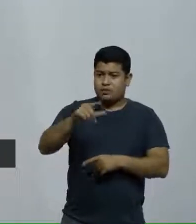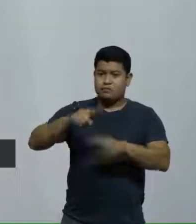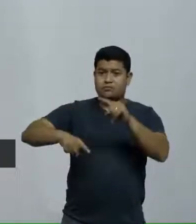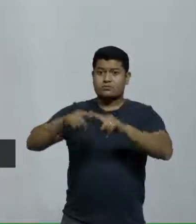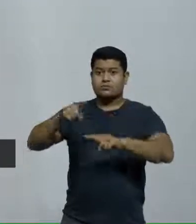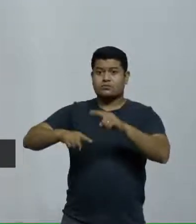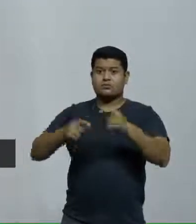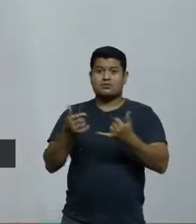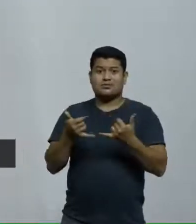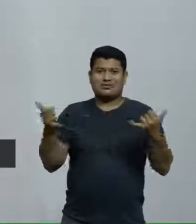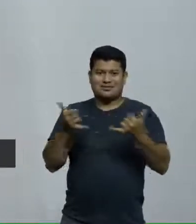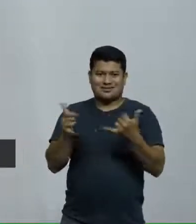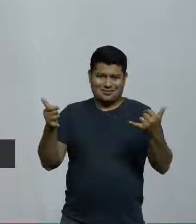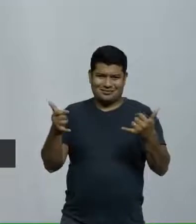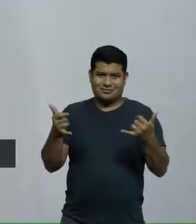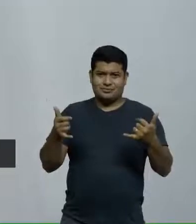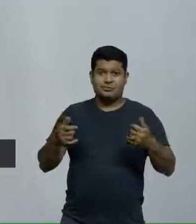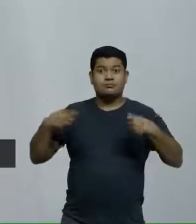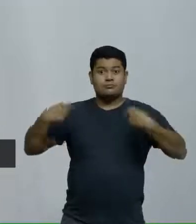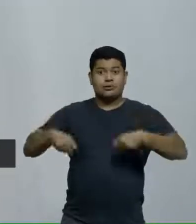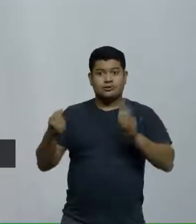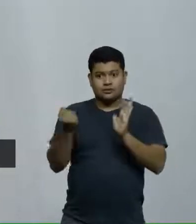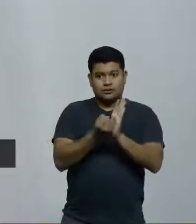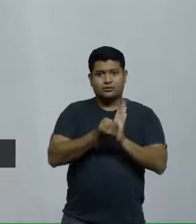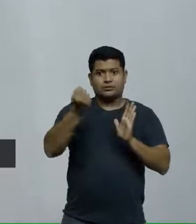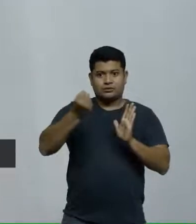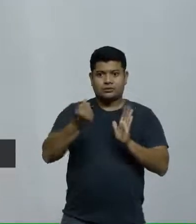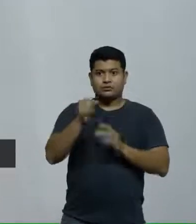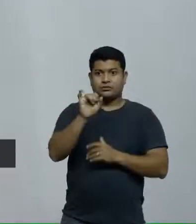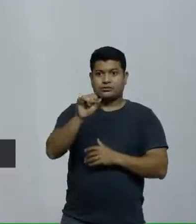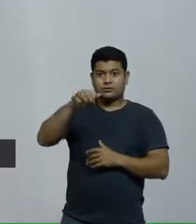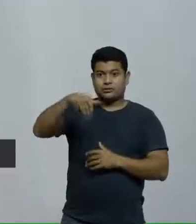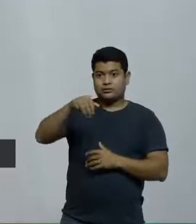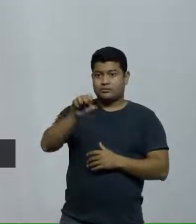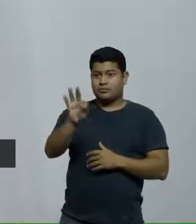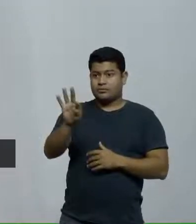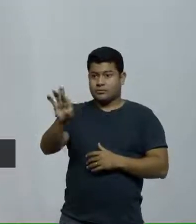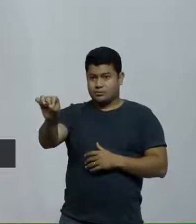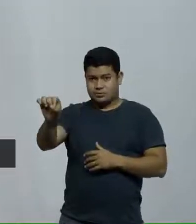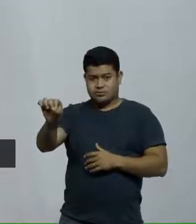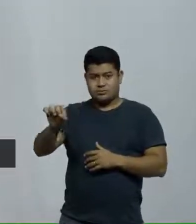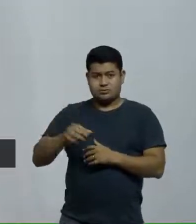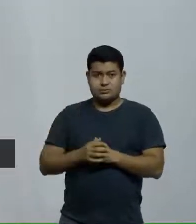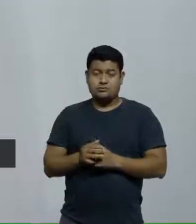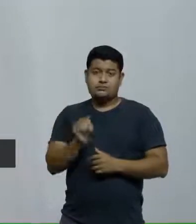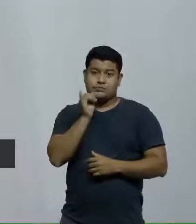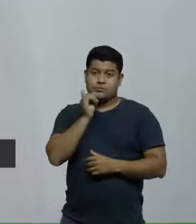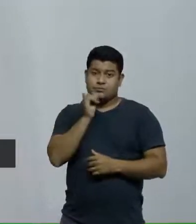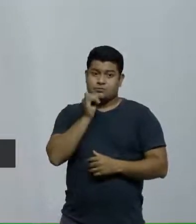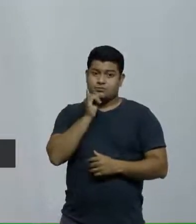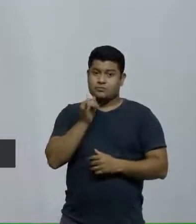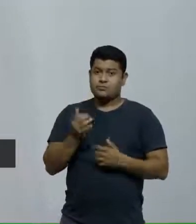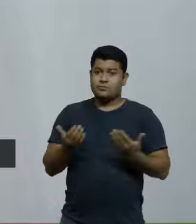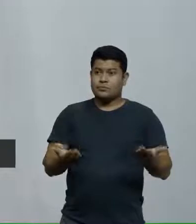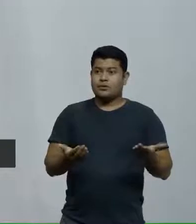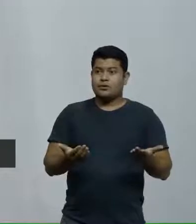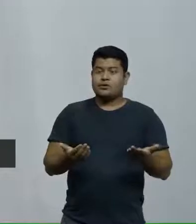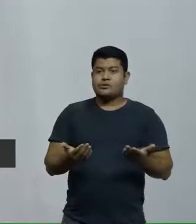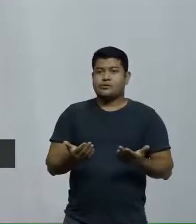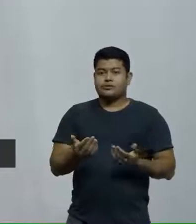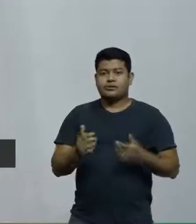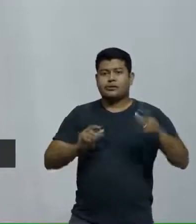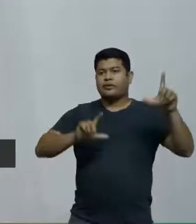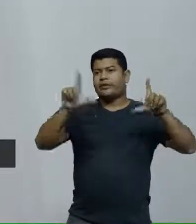que ter a certificação compulsória do Inmetro. Por exemplo, os eletrodomésticos. O que, é que tem que ter um eletrodoméstico? Ele tem que